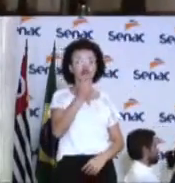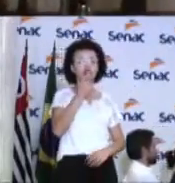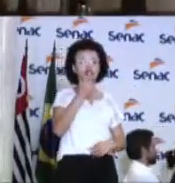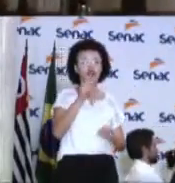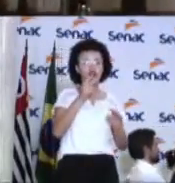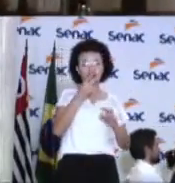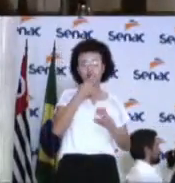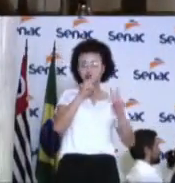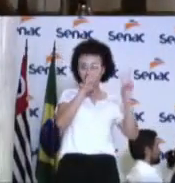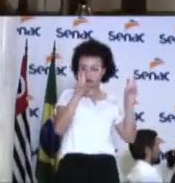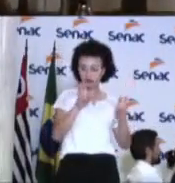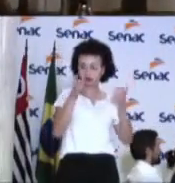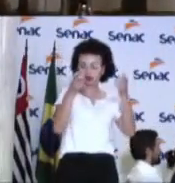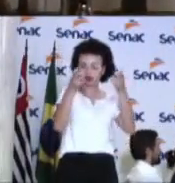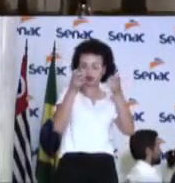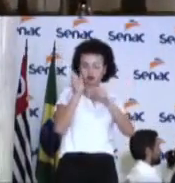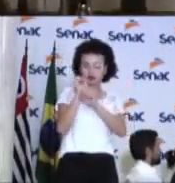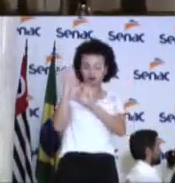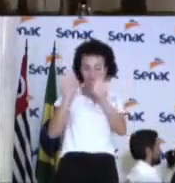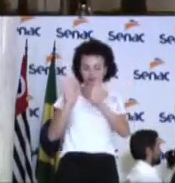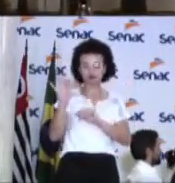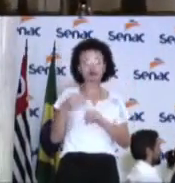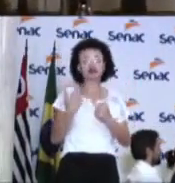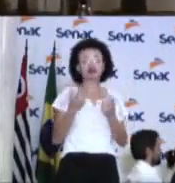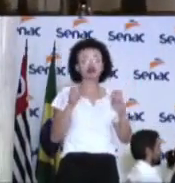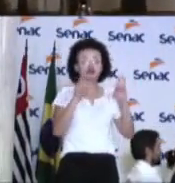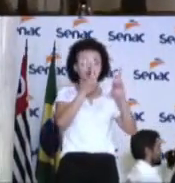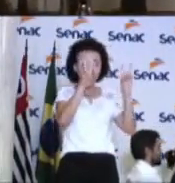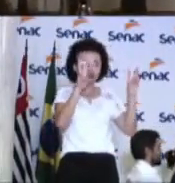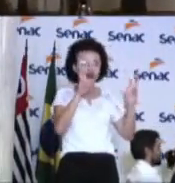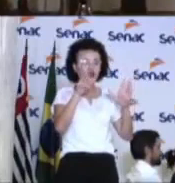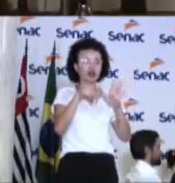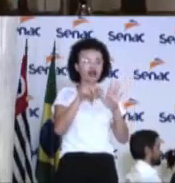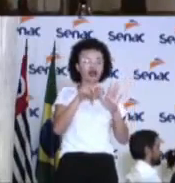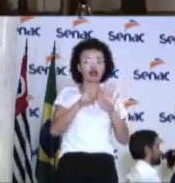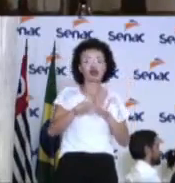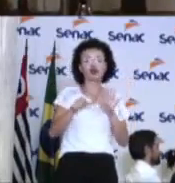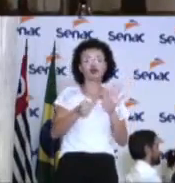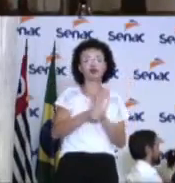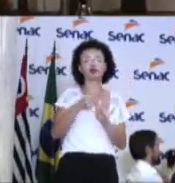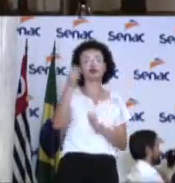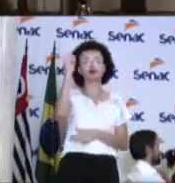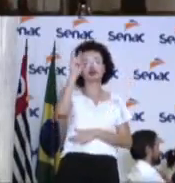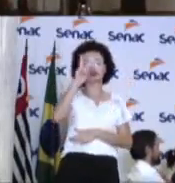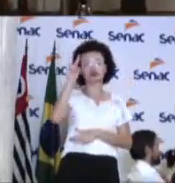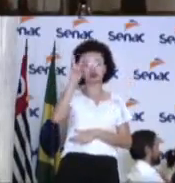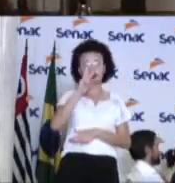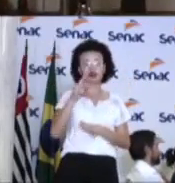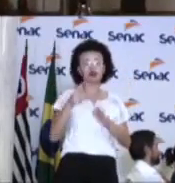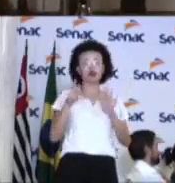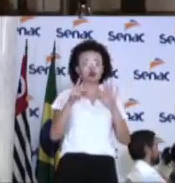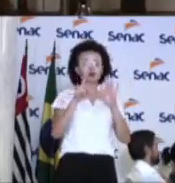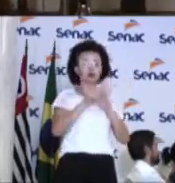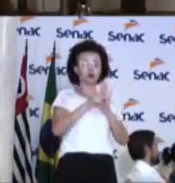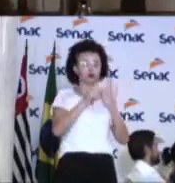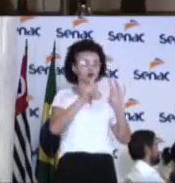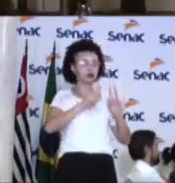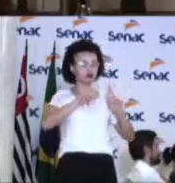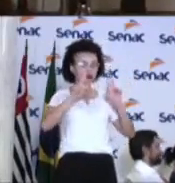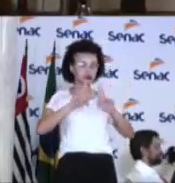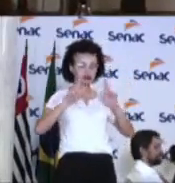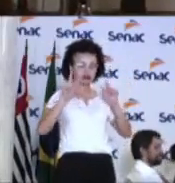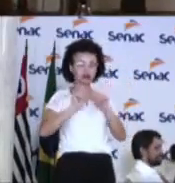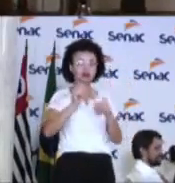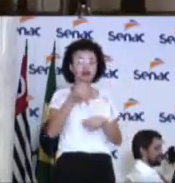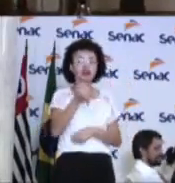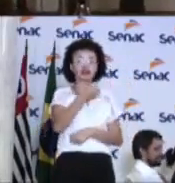trocando o case que eu computador e tal. trouxe é a primeira história das séries que a gente tem feito para a